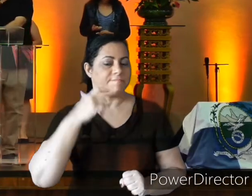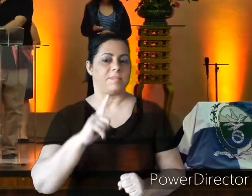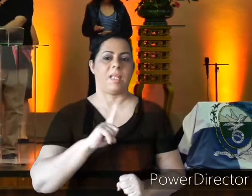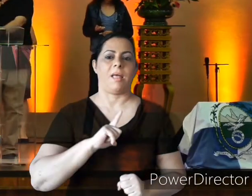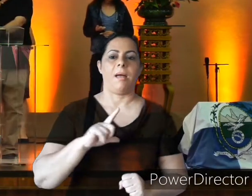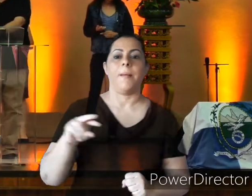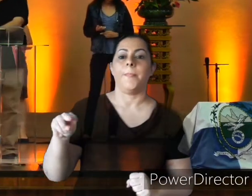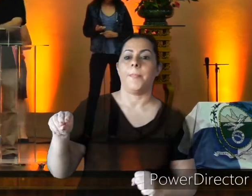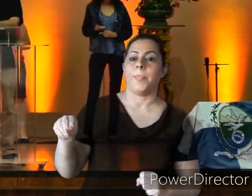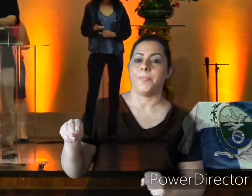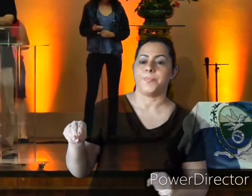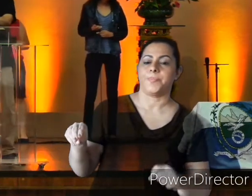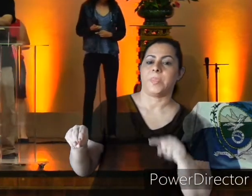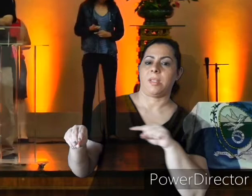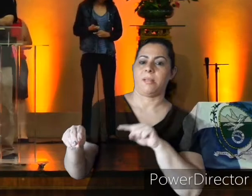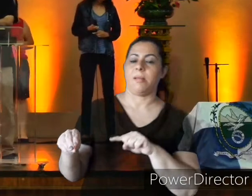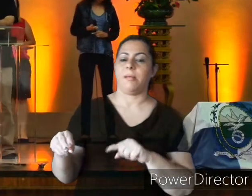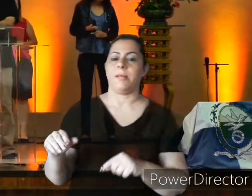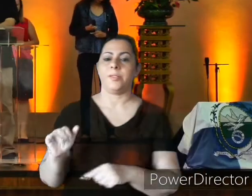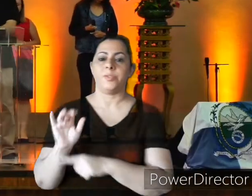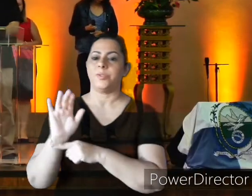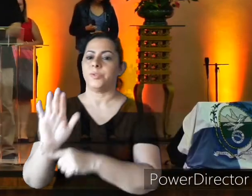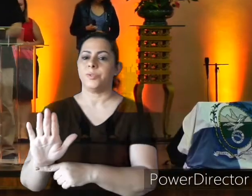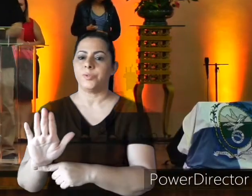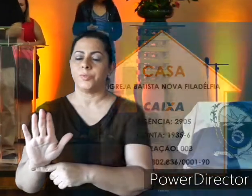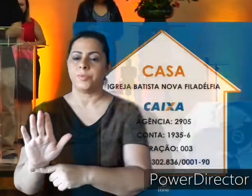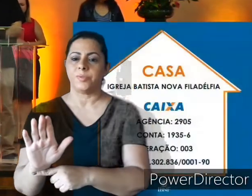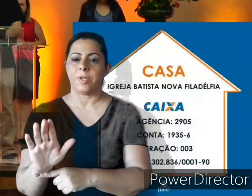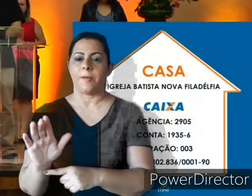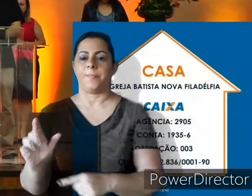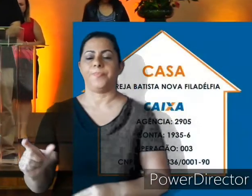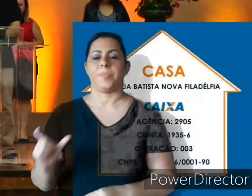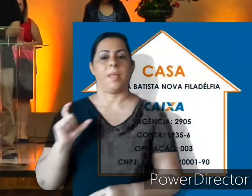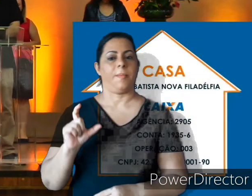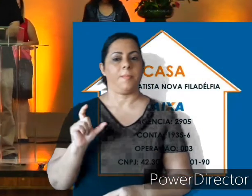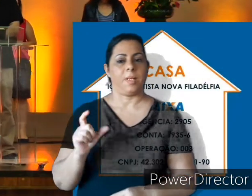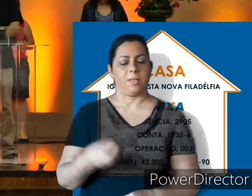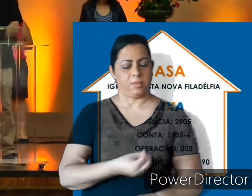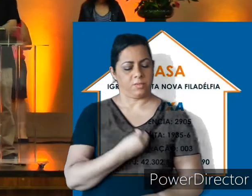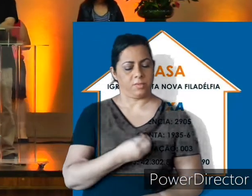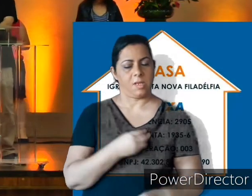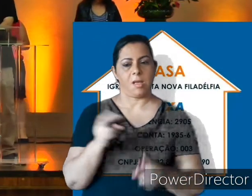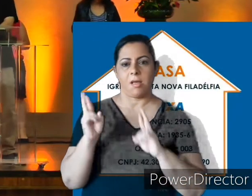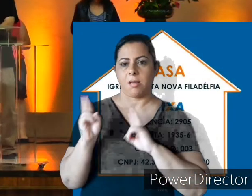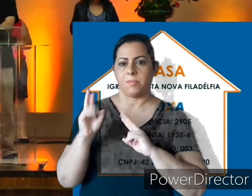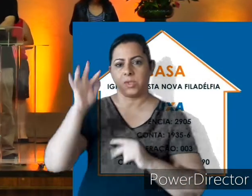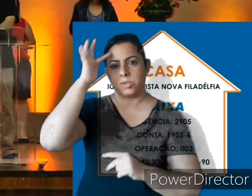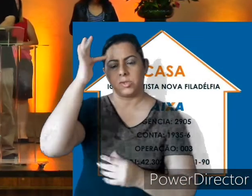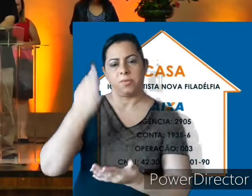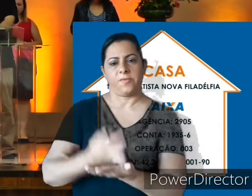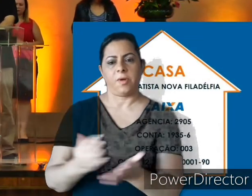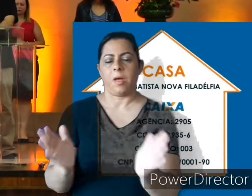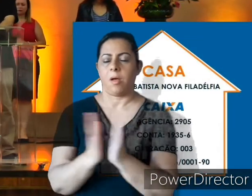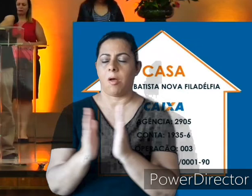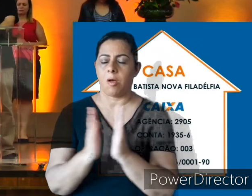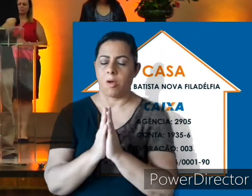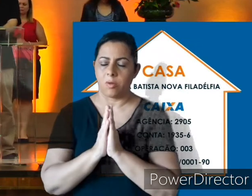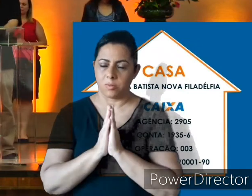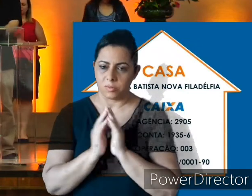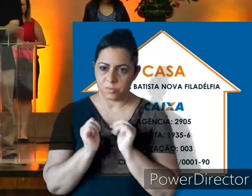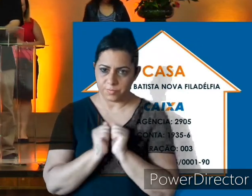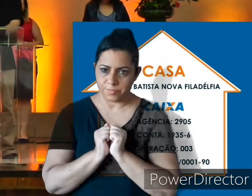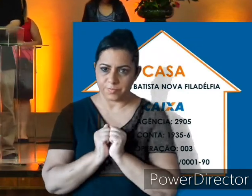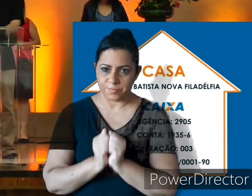que procurarem a oração, estarem assim, abençoando vidas. Amém?